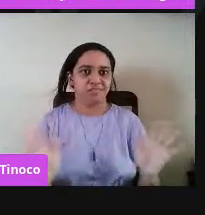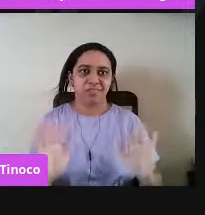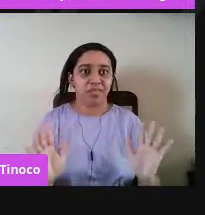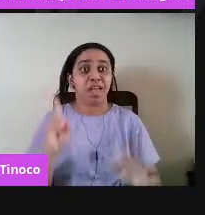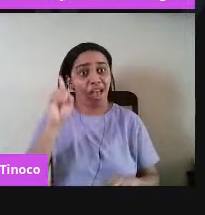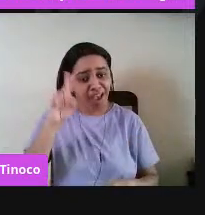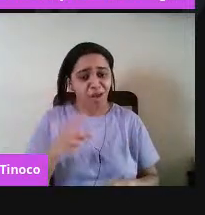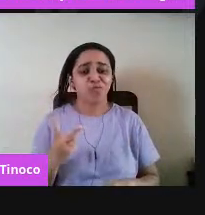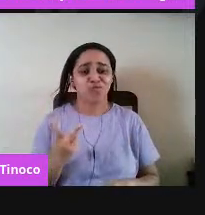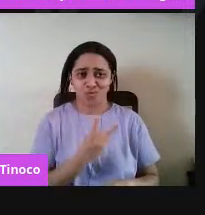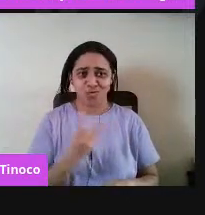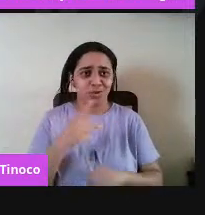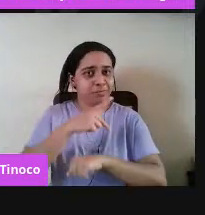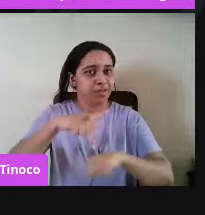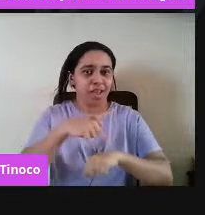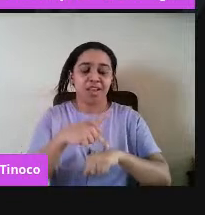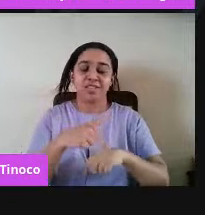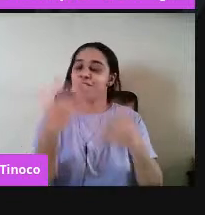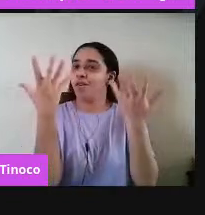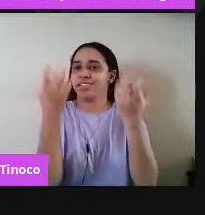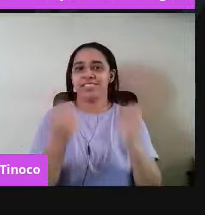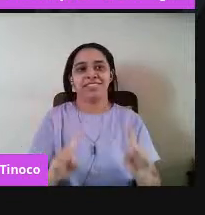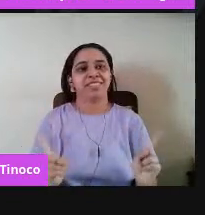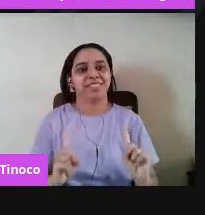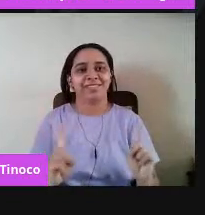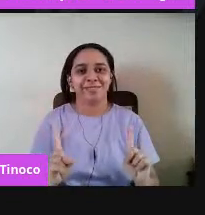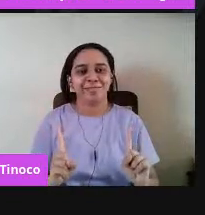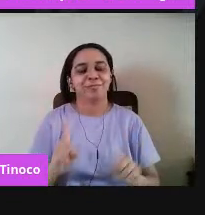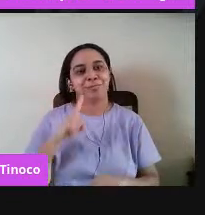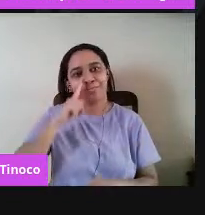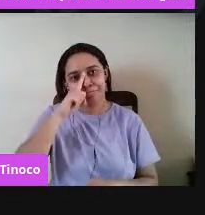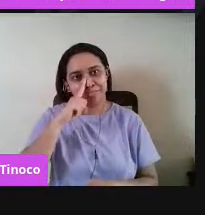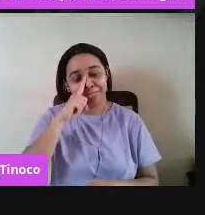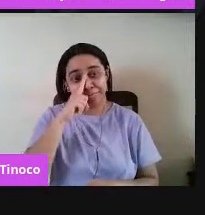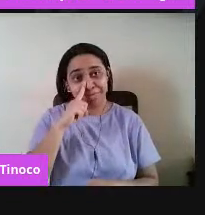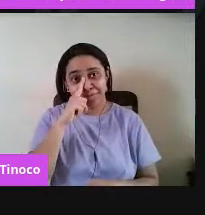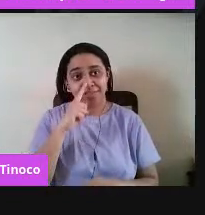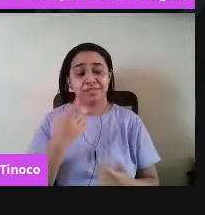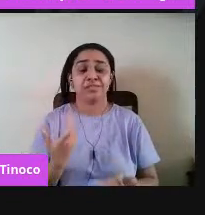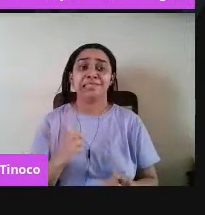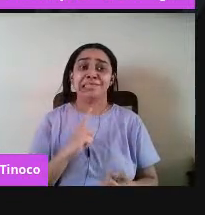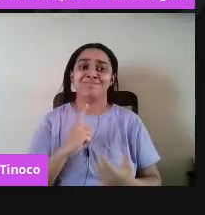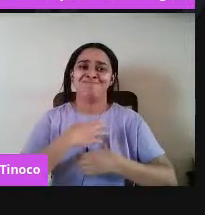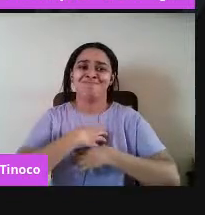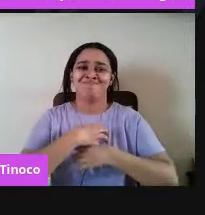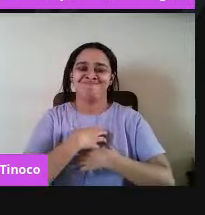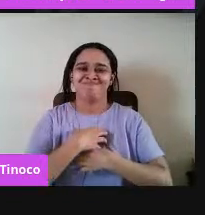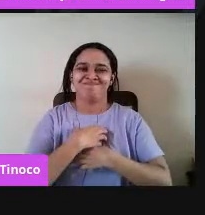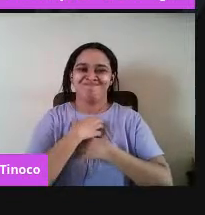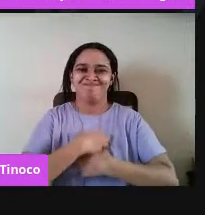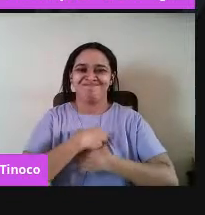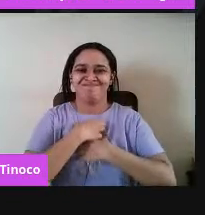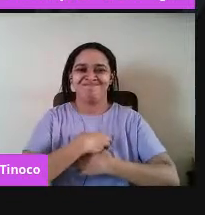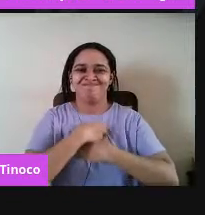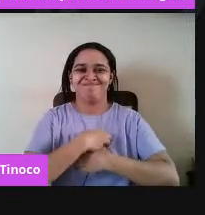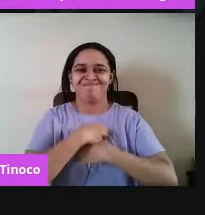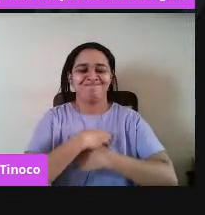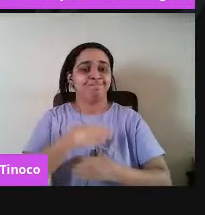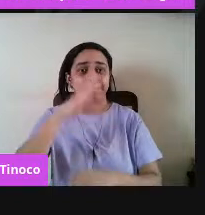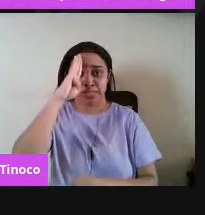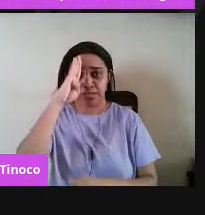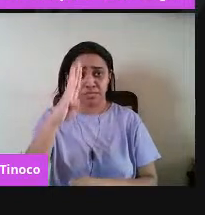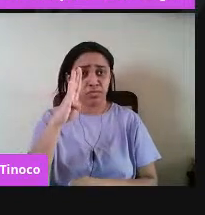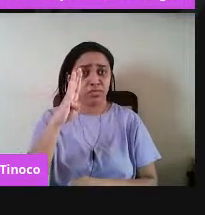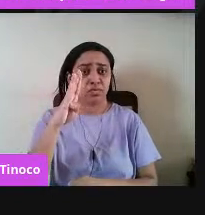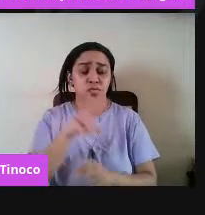que há a negação dos perigos em face da epidemia. Há um sentimento de indignação, sobretudo a